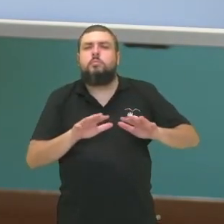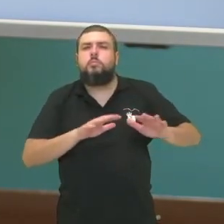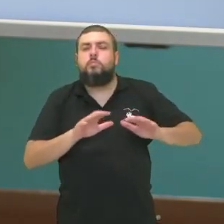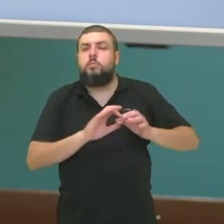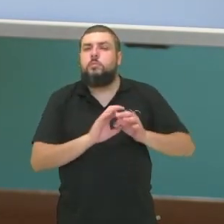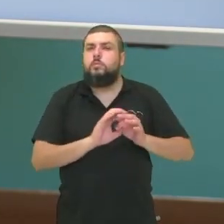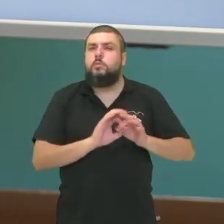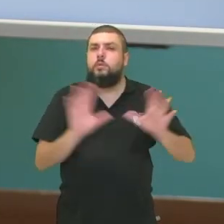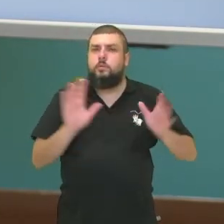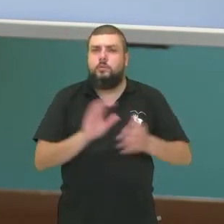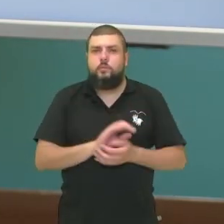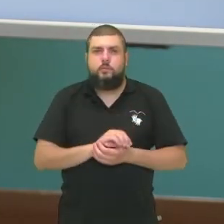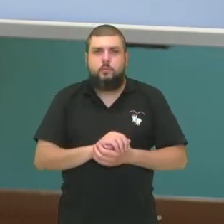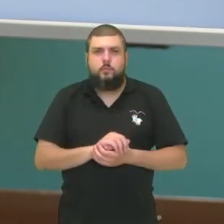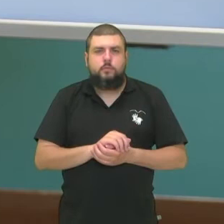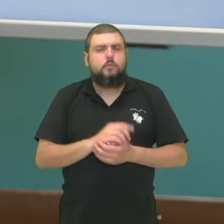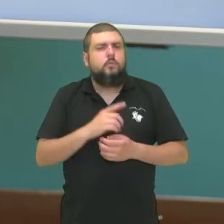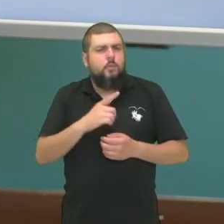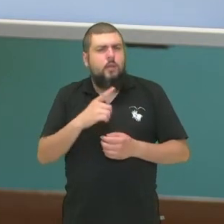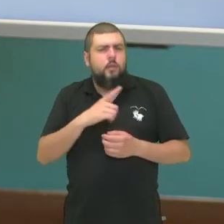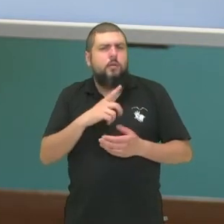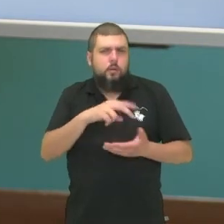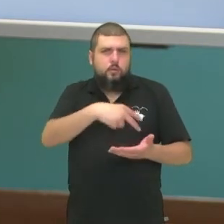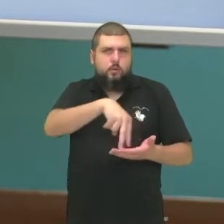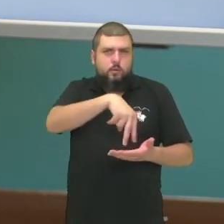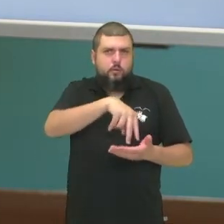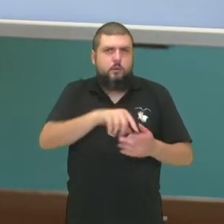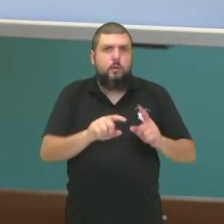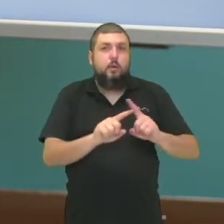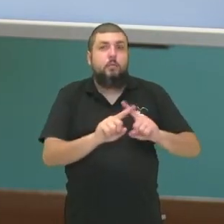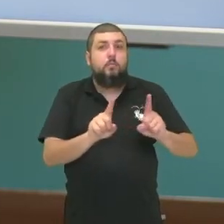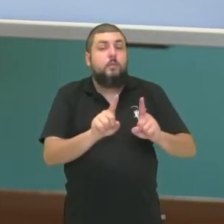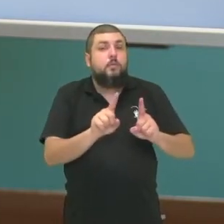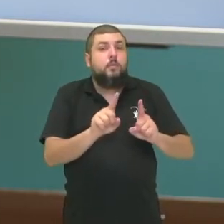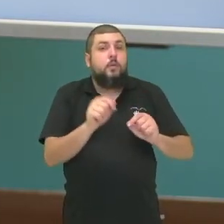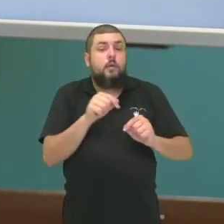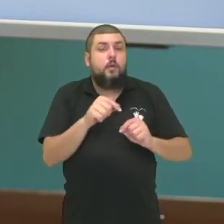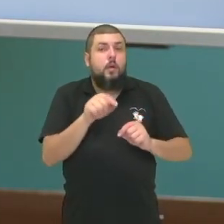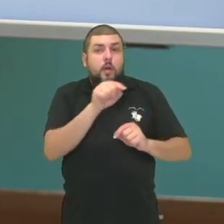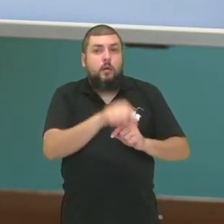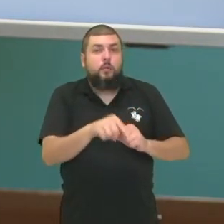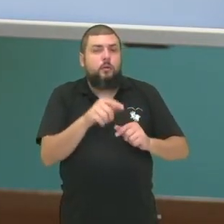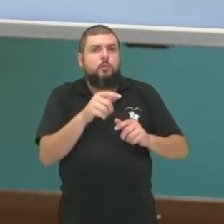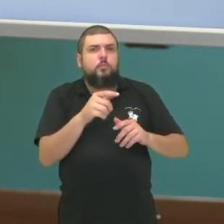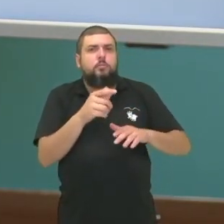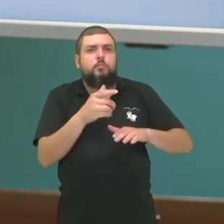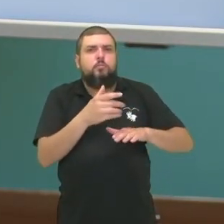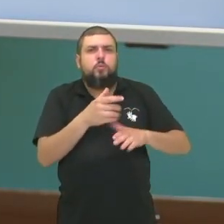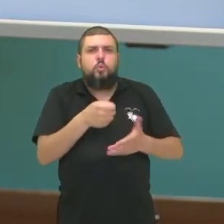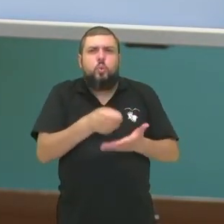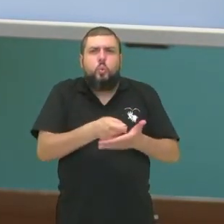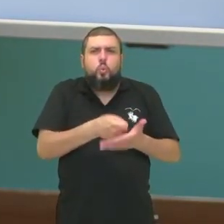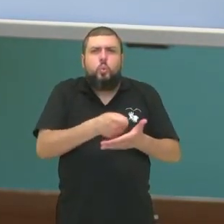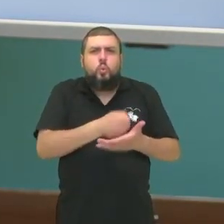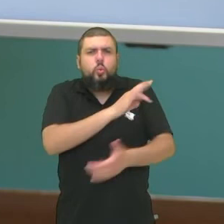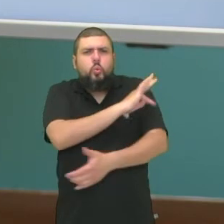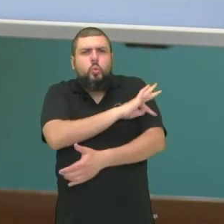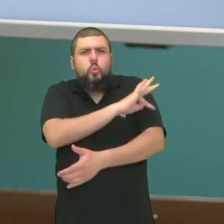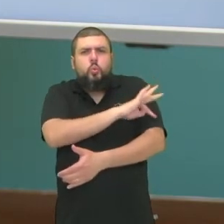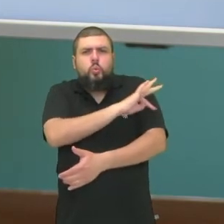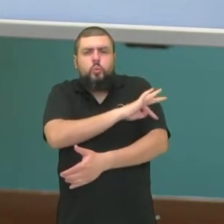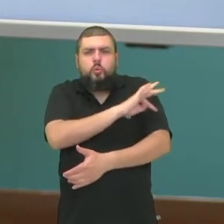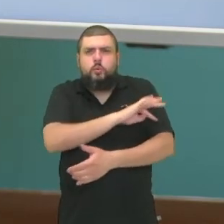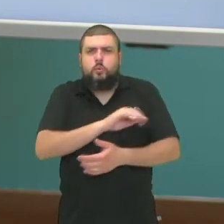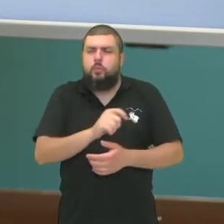uma coreografia, mas os movimentos não precisam ter a mesma exigência técnica que nós encontramos no balé.